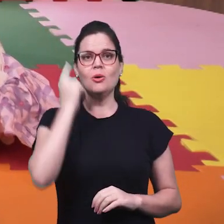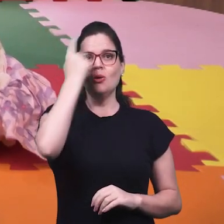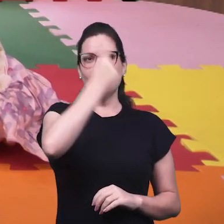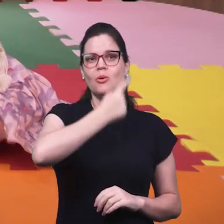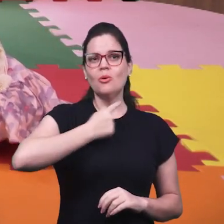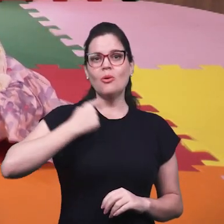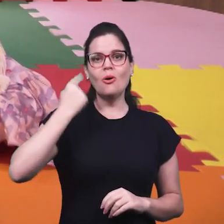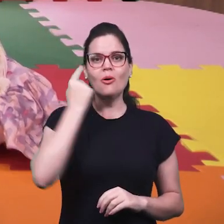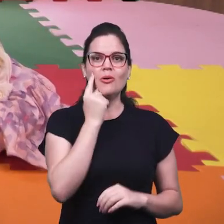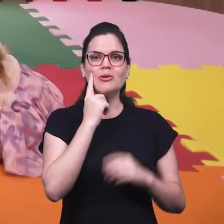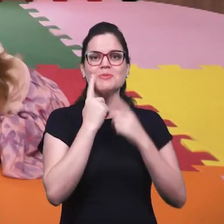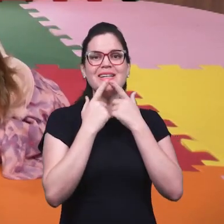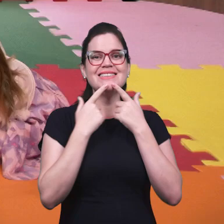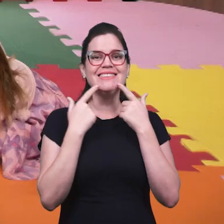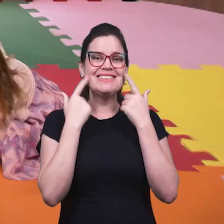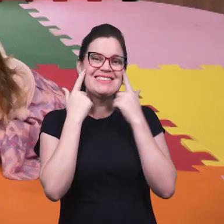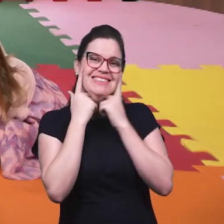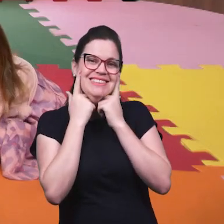rosto gentil.